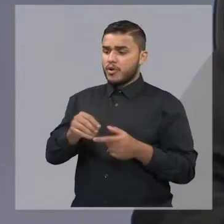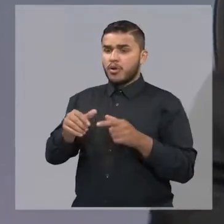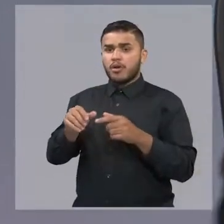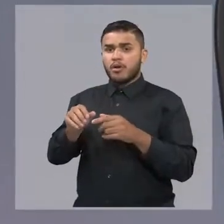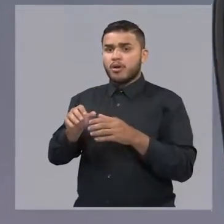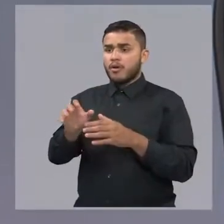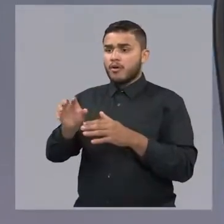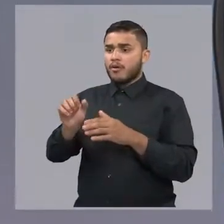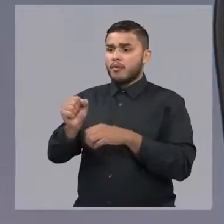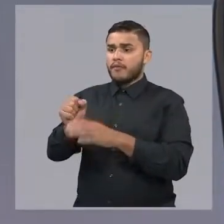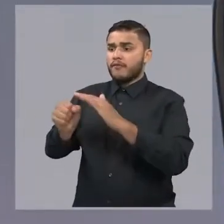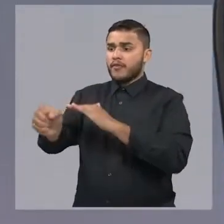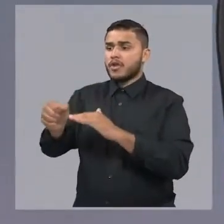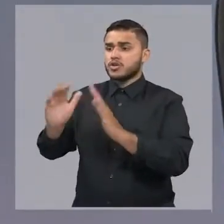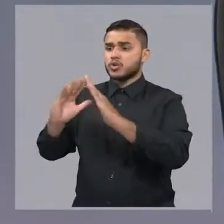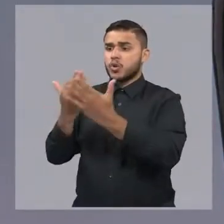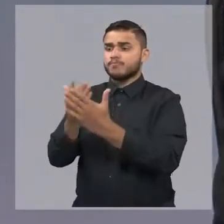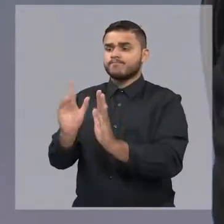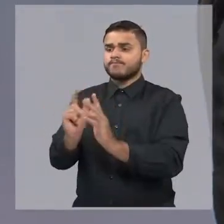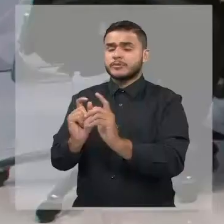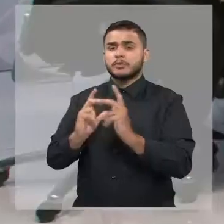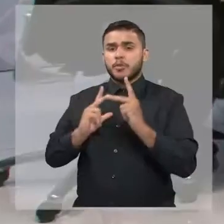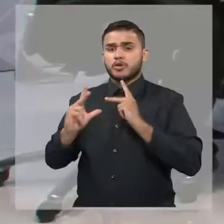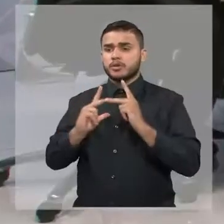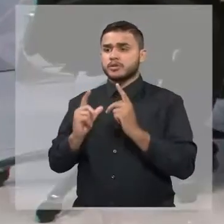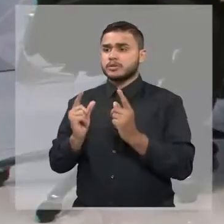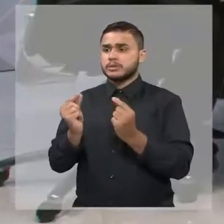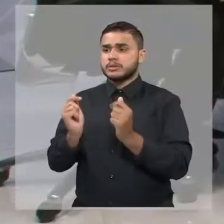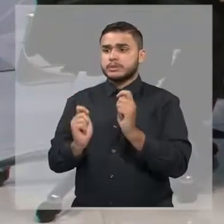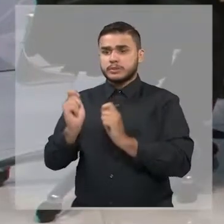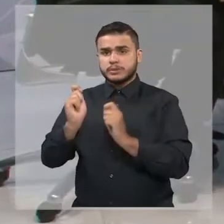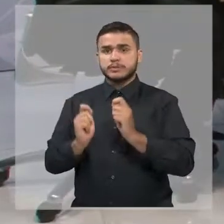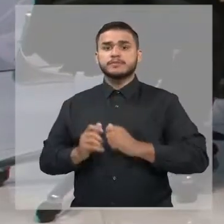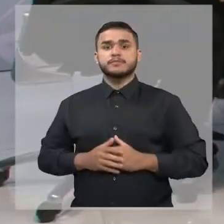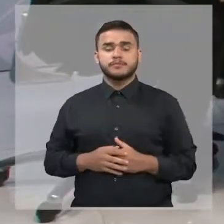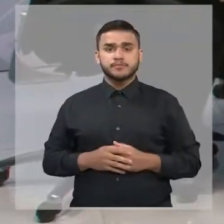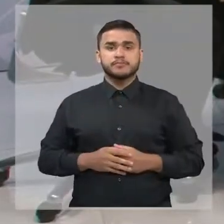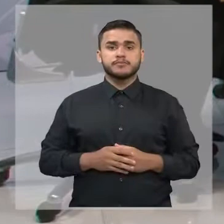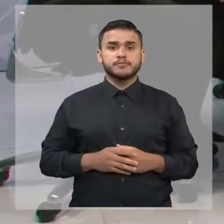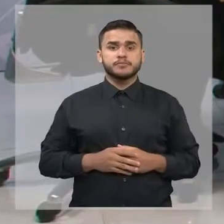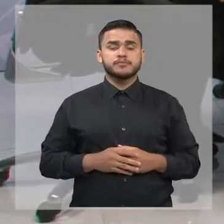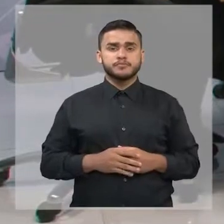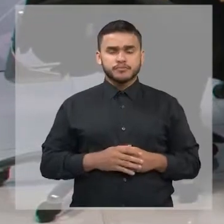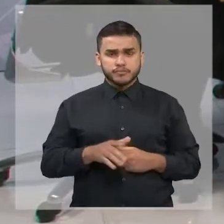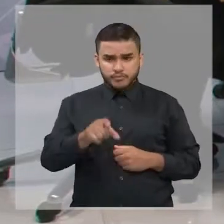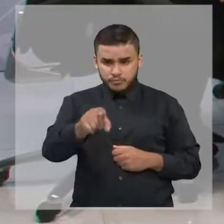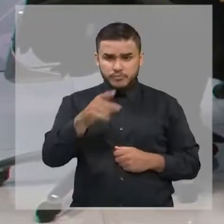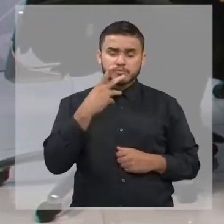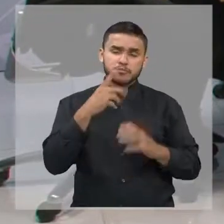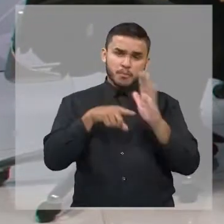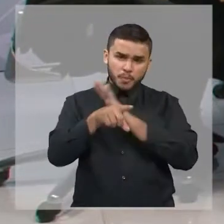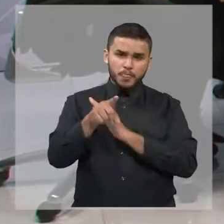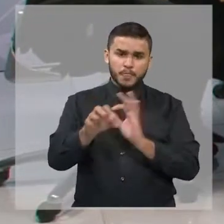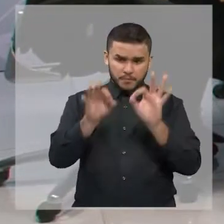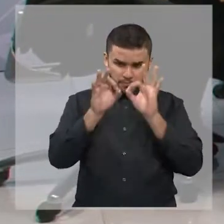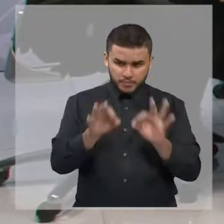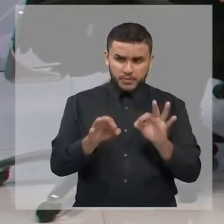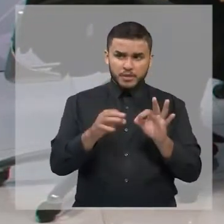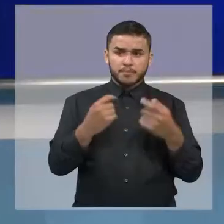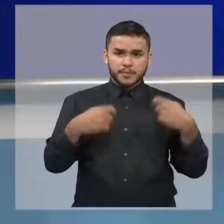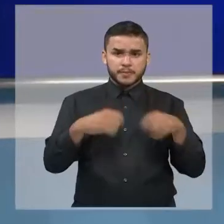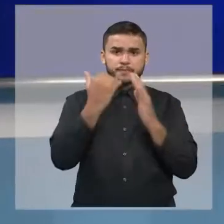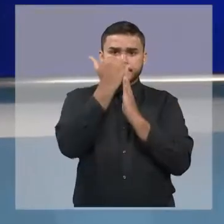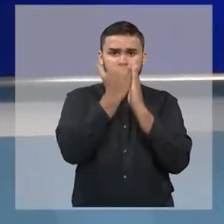plano de saúde, corte de comida. Você sabe melhor do que ninguém. Você está, então, defendendo que esses cortes são corretos, tem